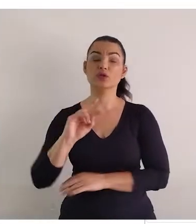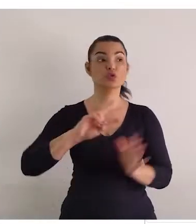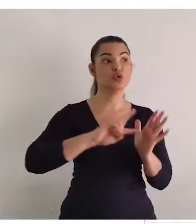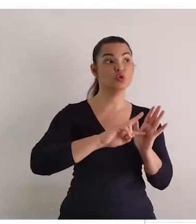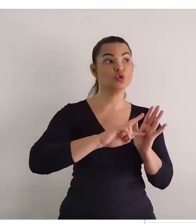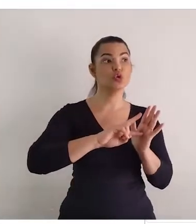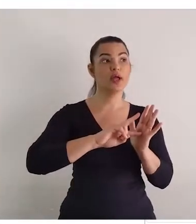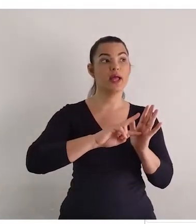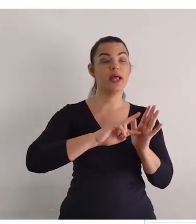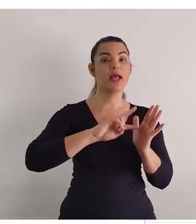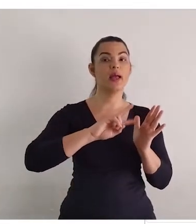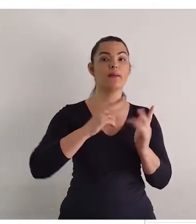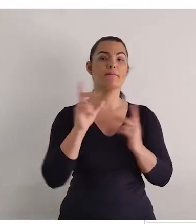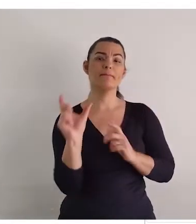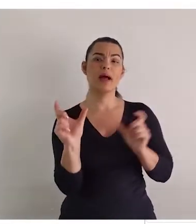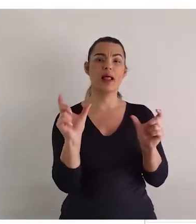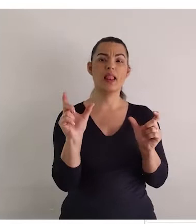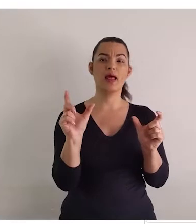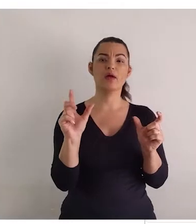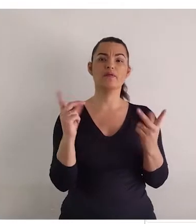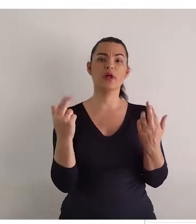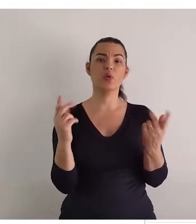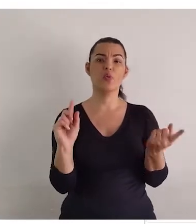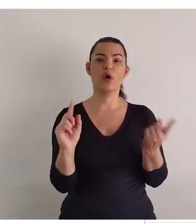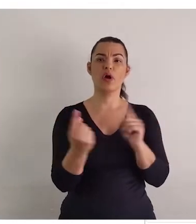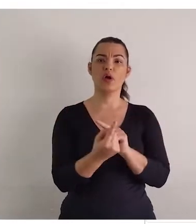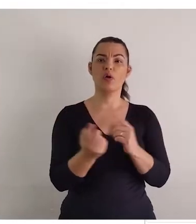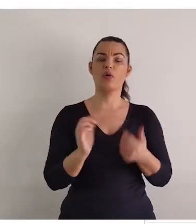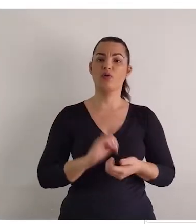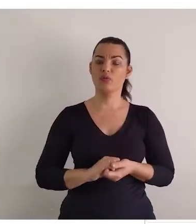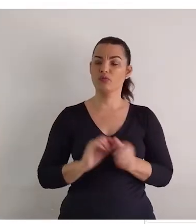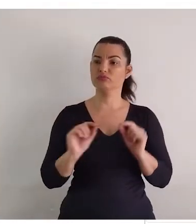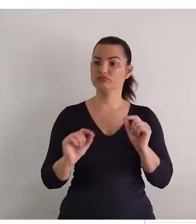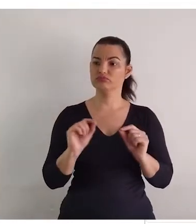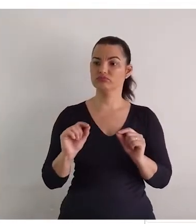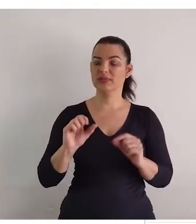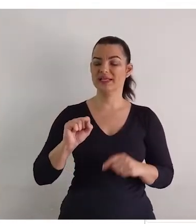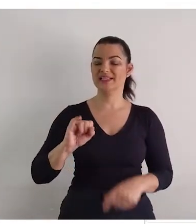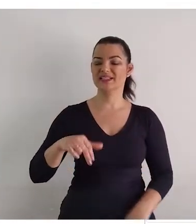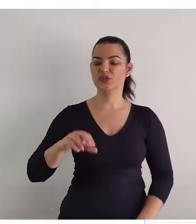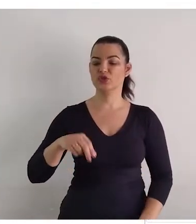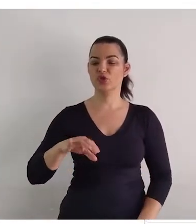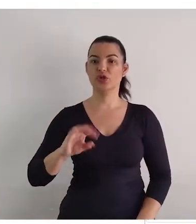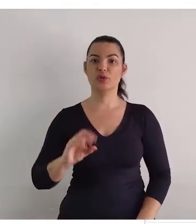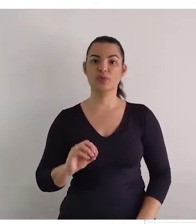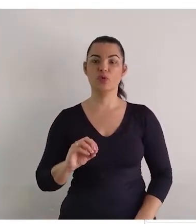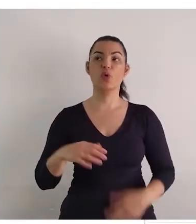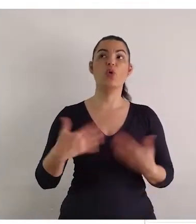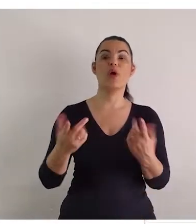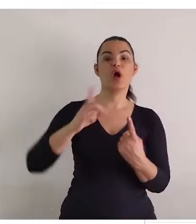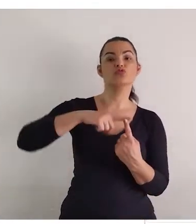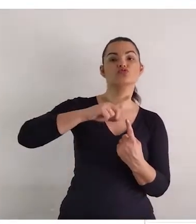espaço? Qual é a definição de espaço-tempo? Quais são os tipos de espaço?